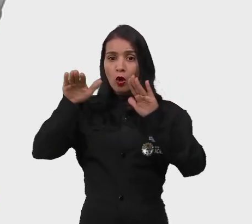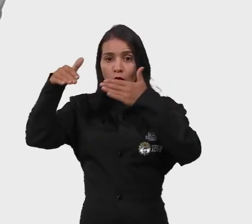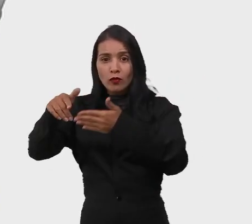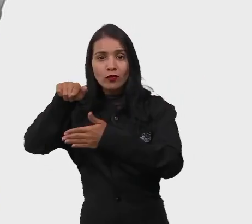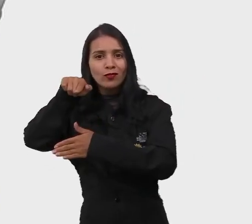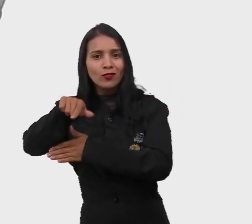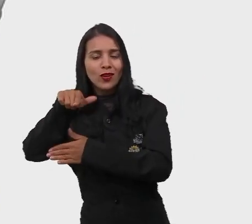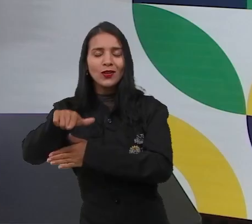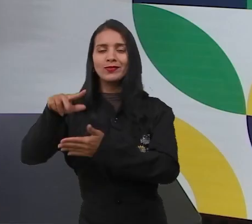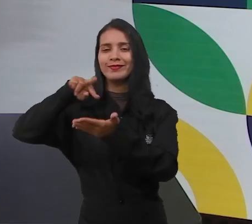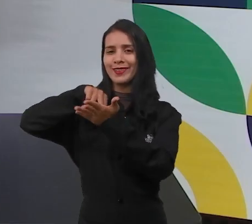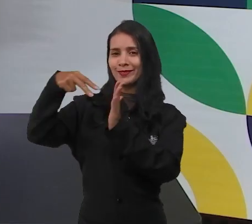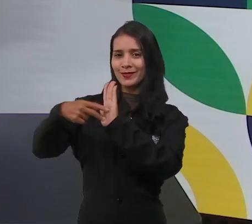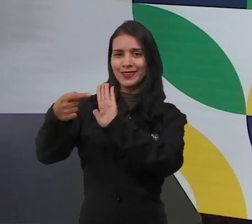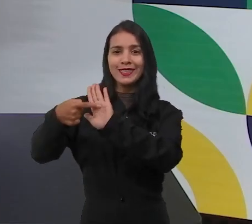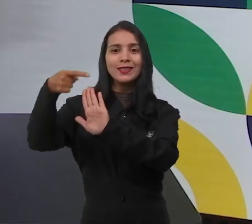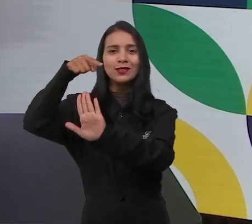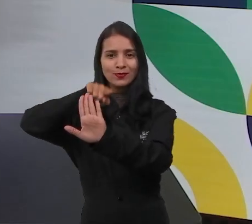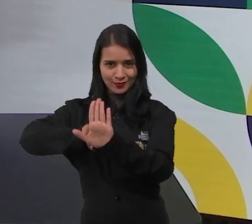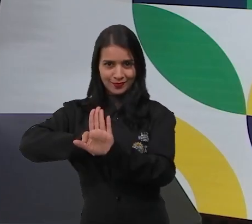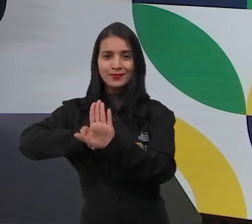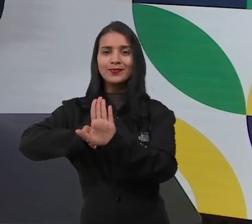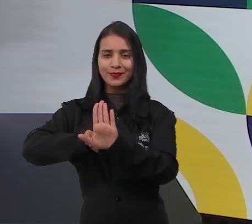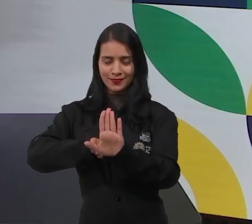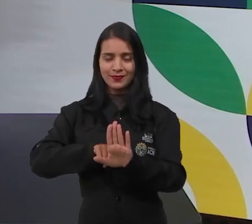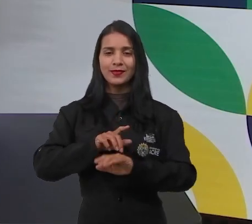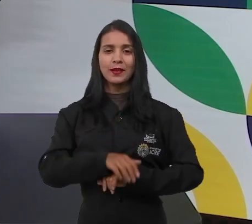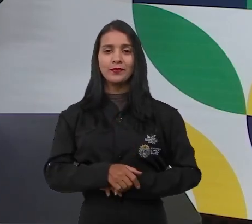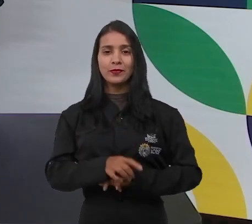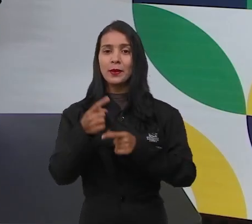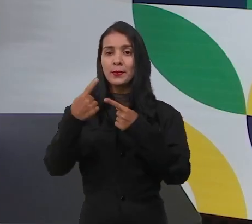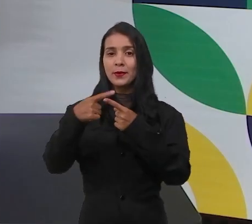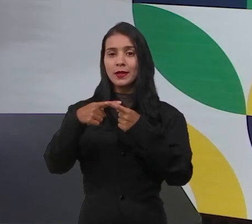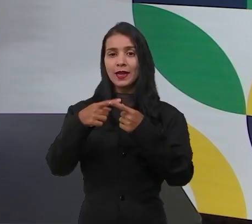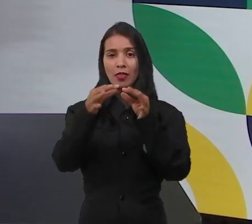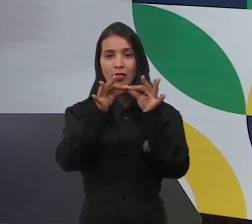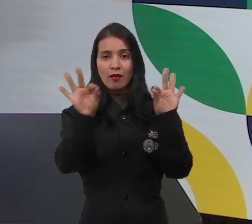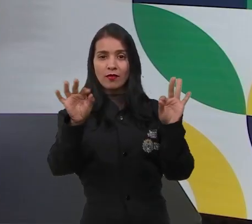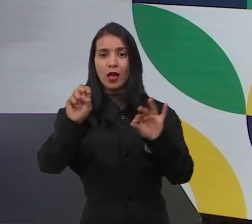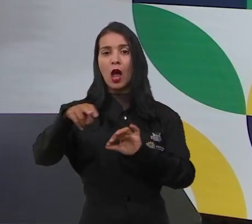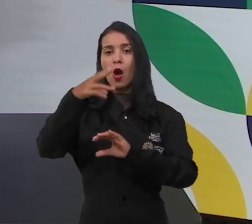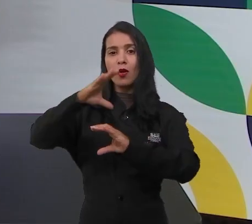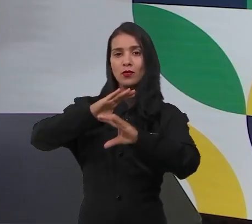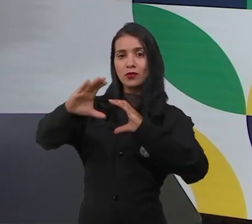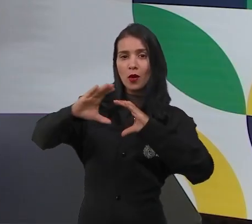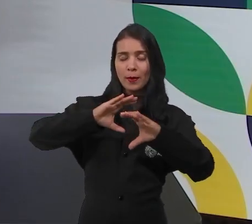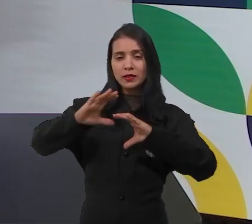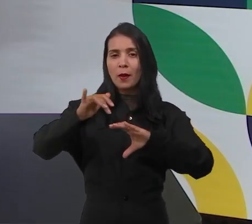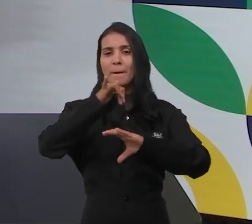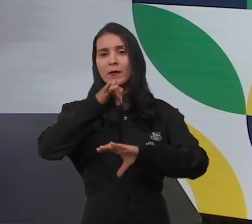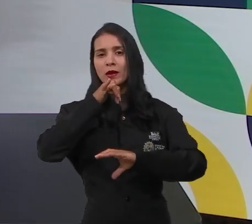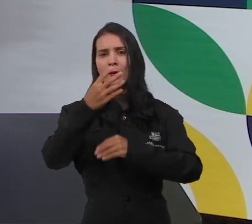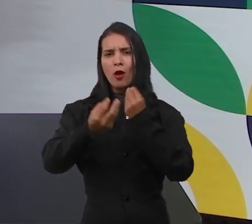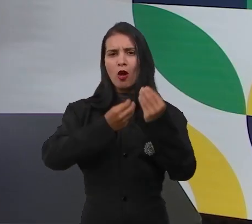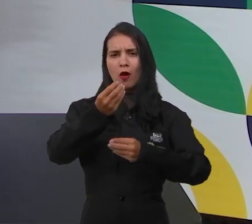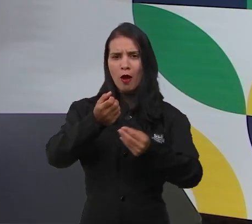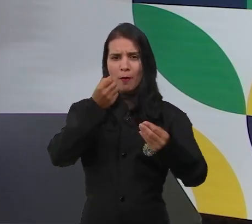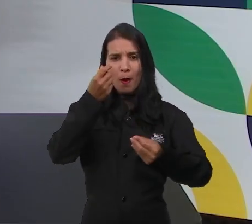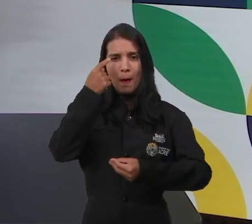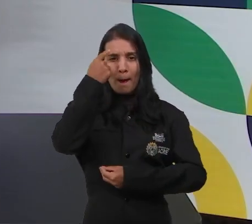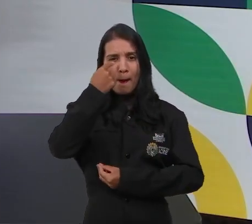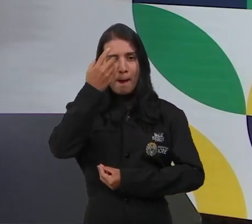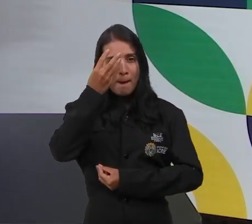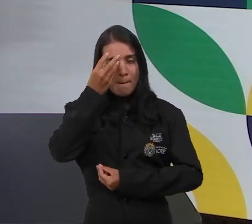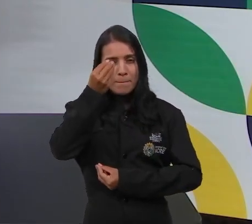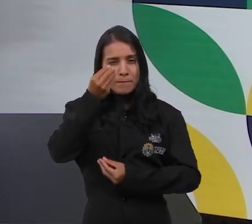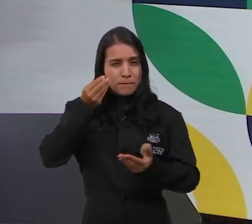exemplo, na frase anterior, ali naquela situação comunicativa, ojo de la cara. O sentido real, que é para dizer que custa